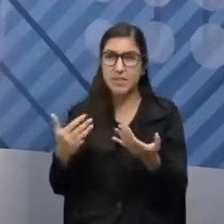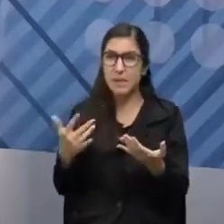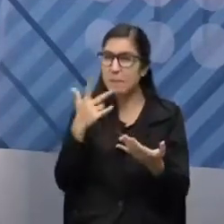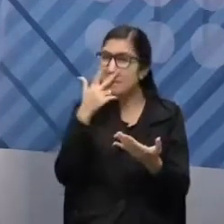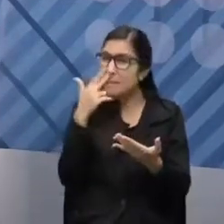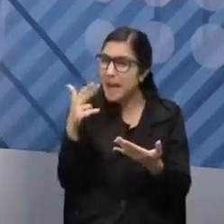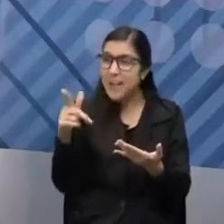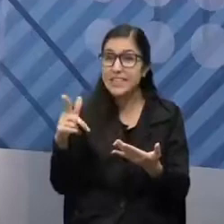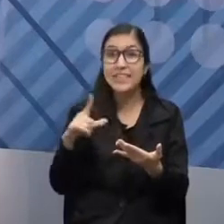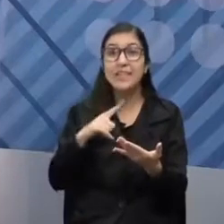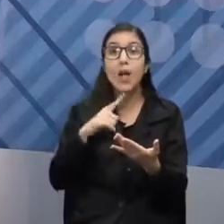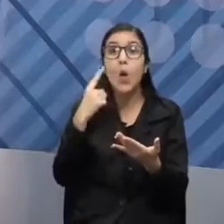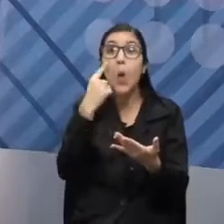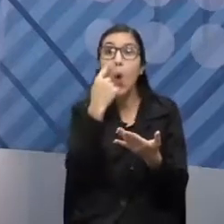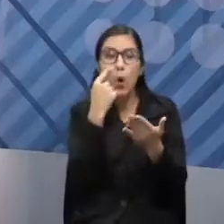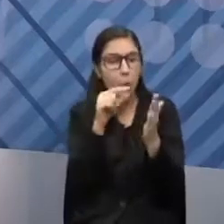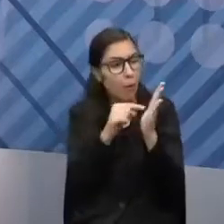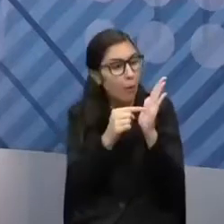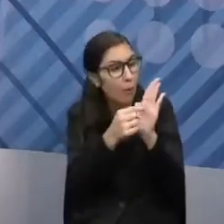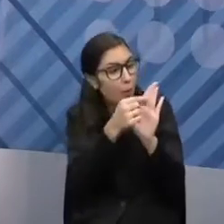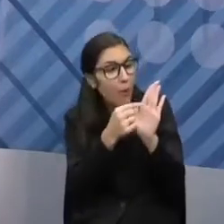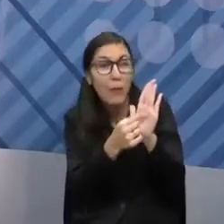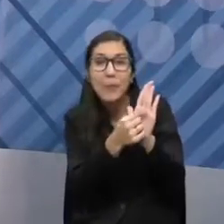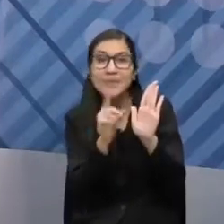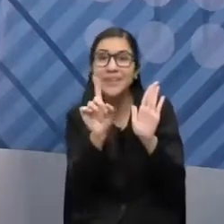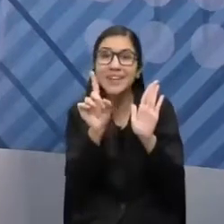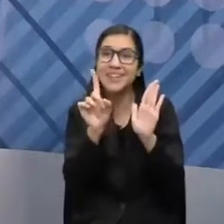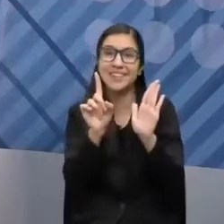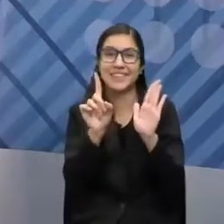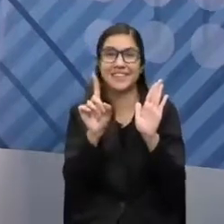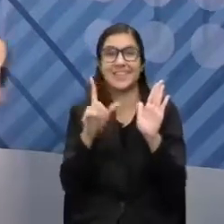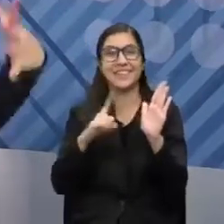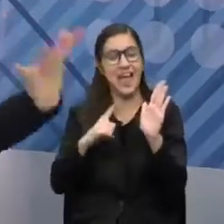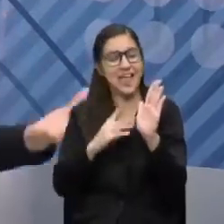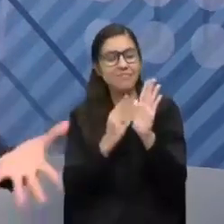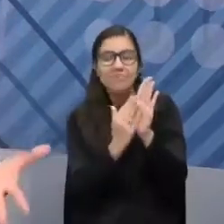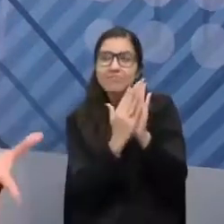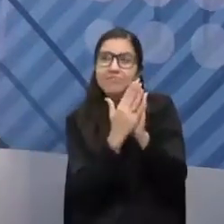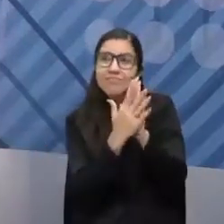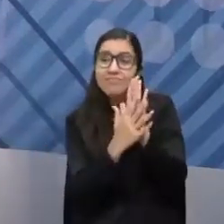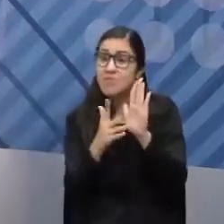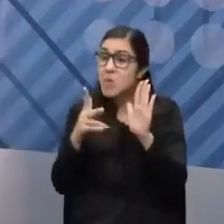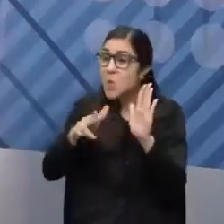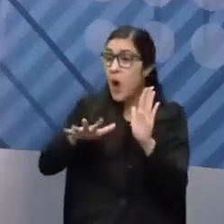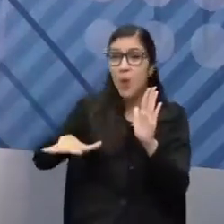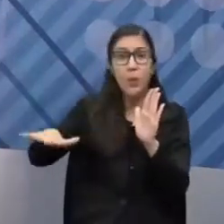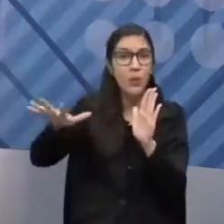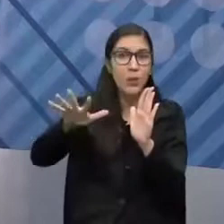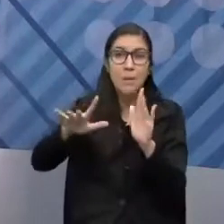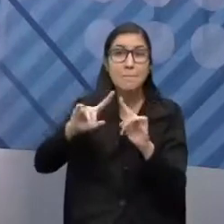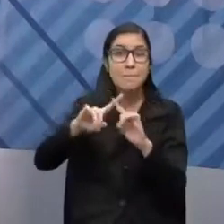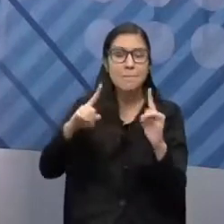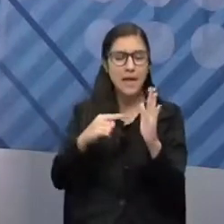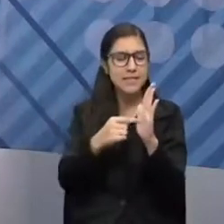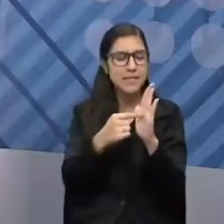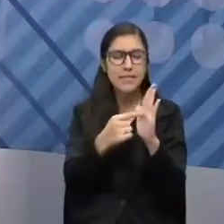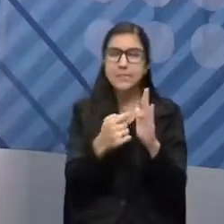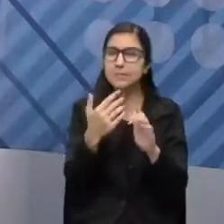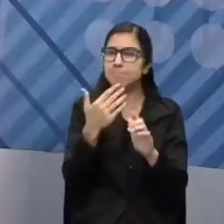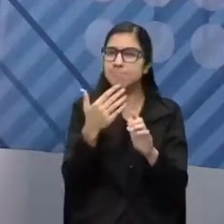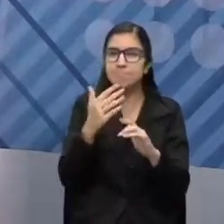parece que ele tem até olhinhos nas mãos, Não, ele tem filamentos como todas as outras pessoas, mas fica tão